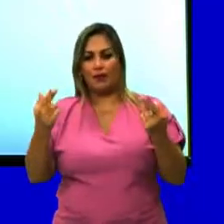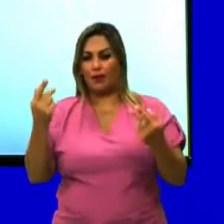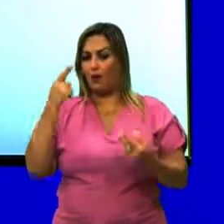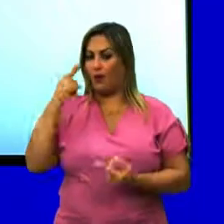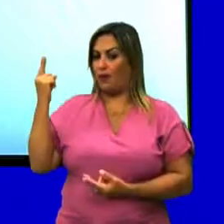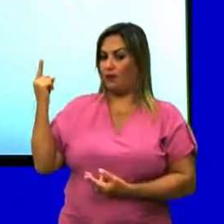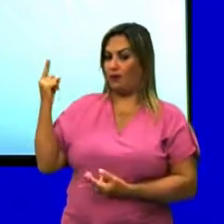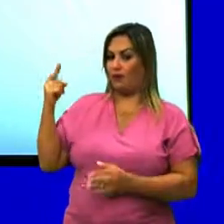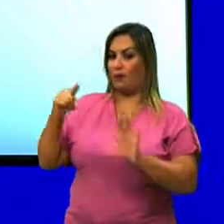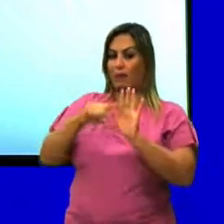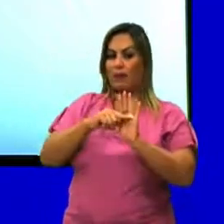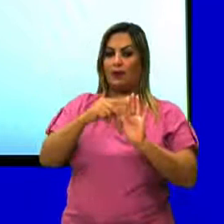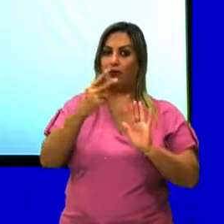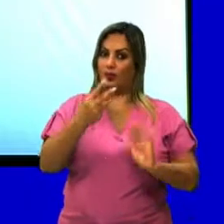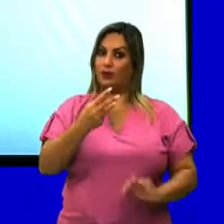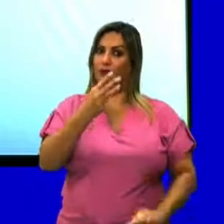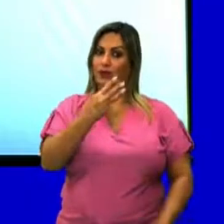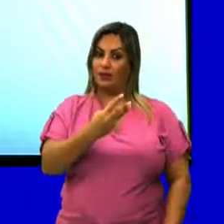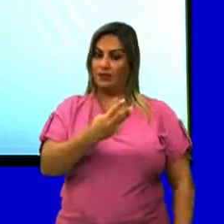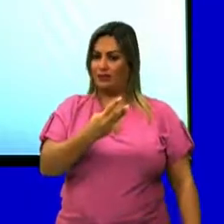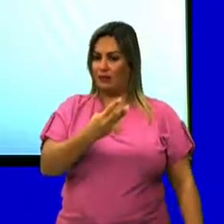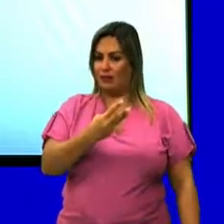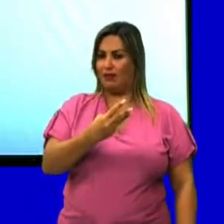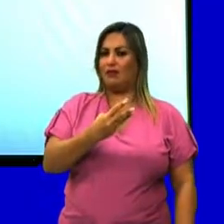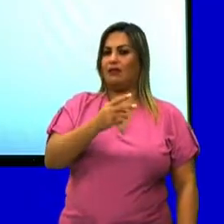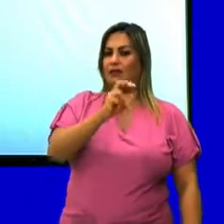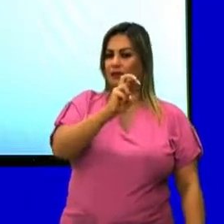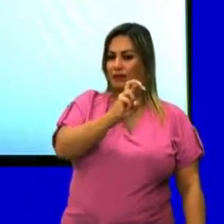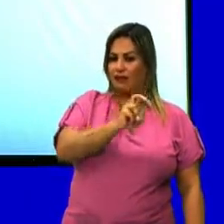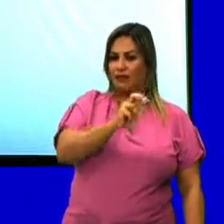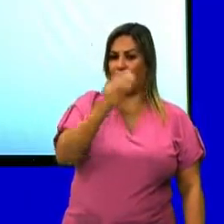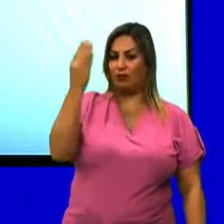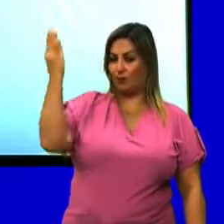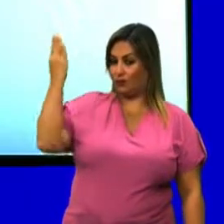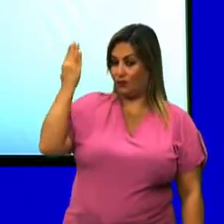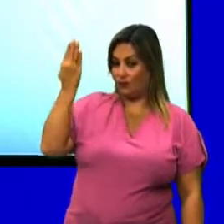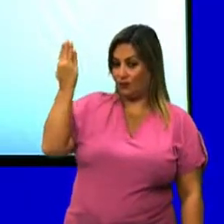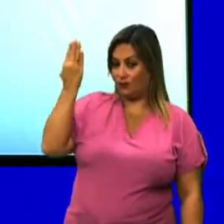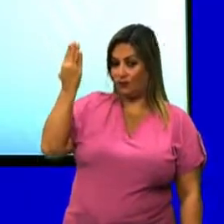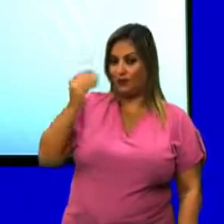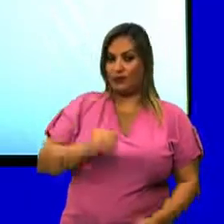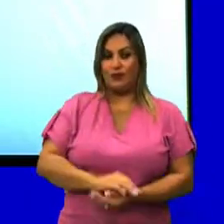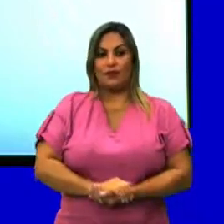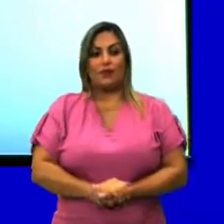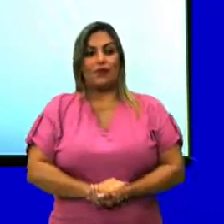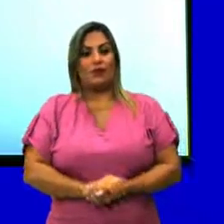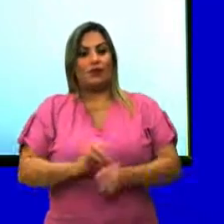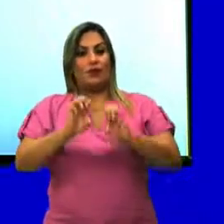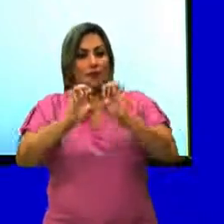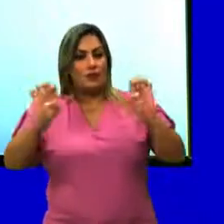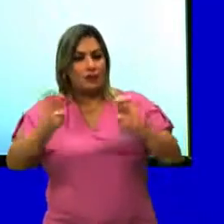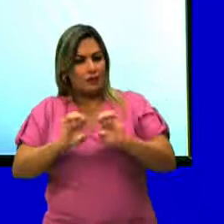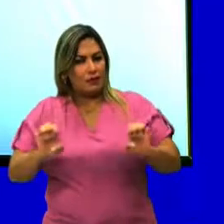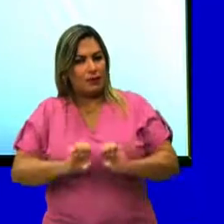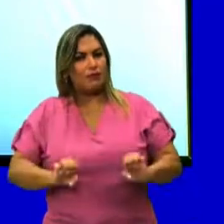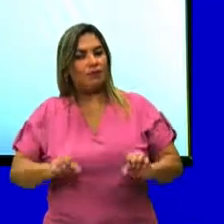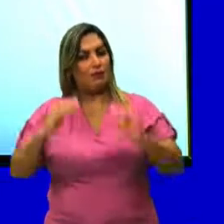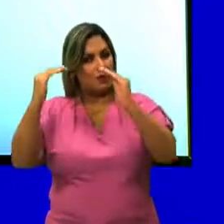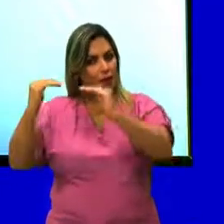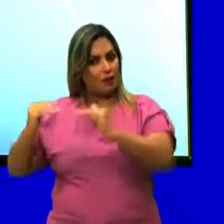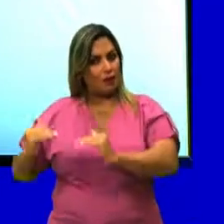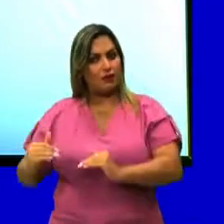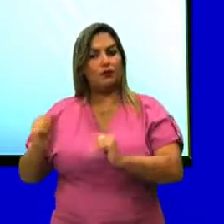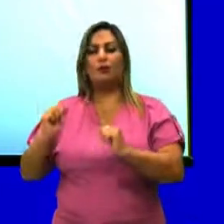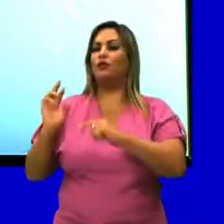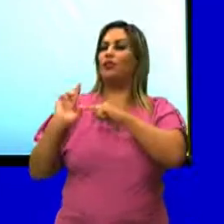a aqui já foi falado as raízes - 2 3 e 5 das expressões abaixo a que